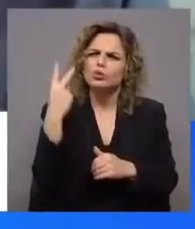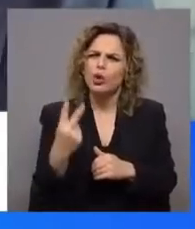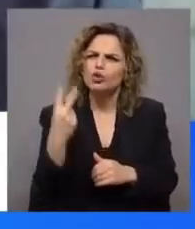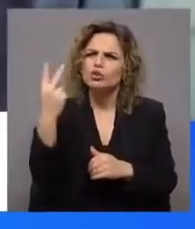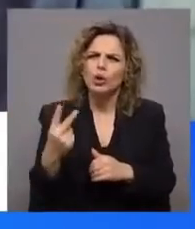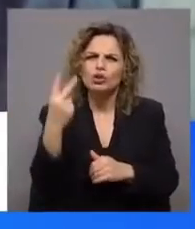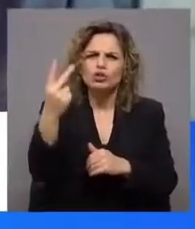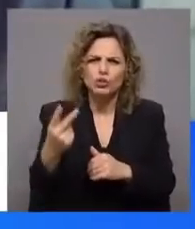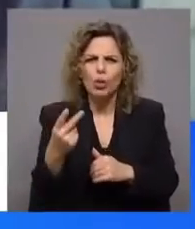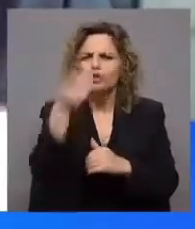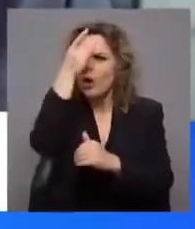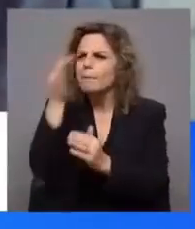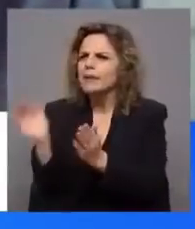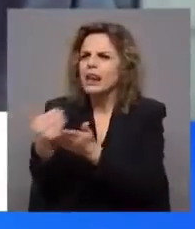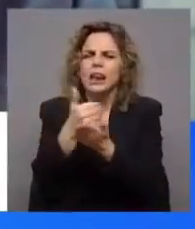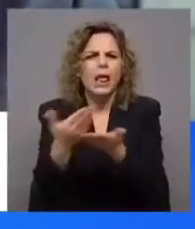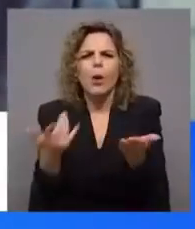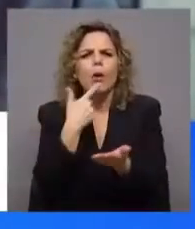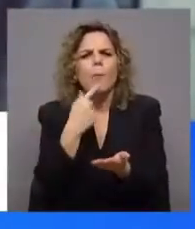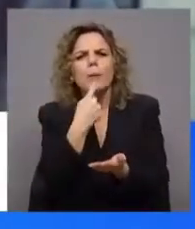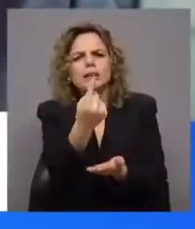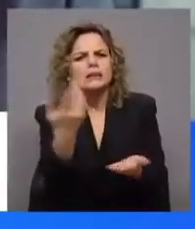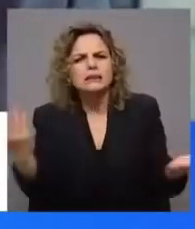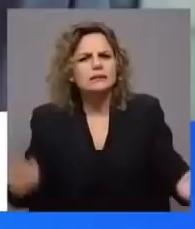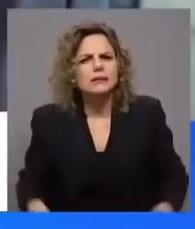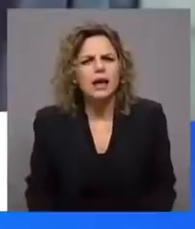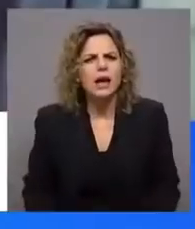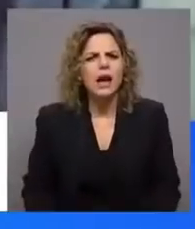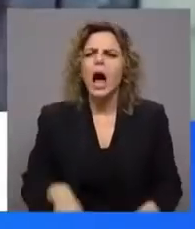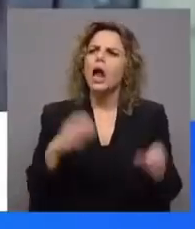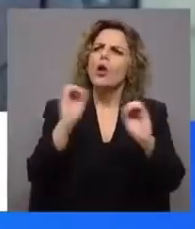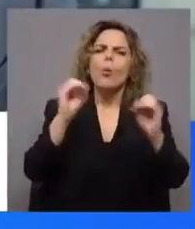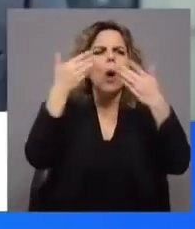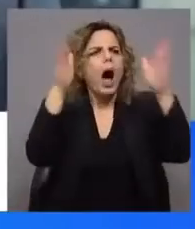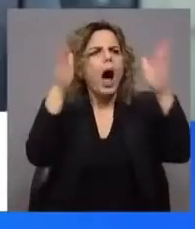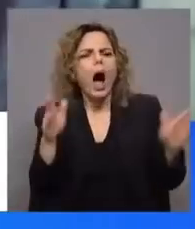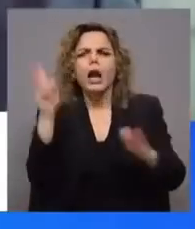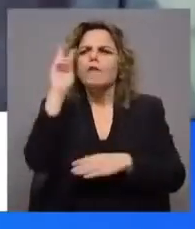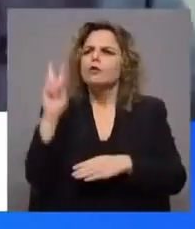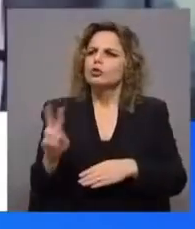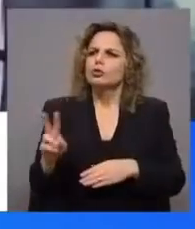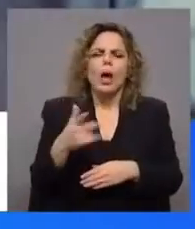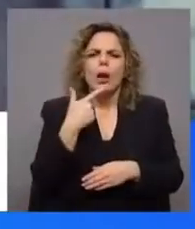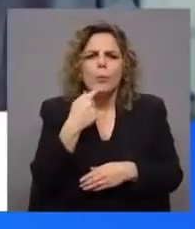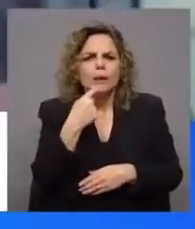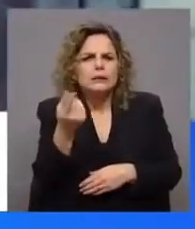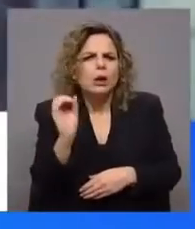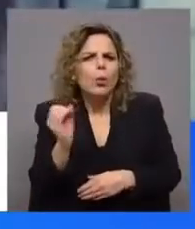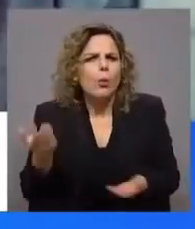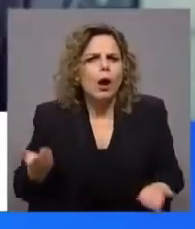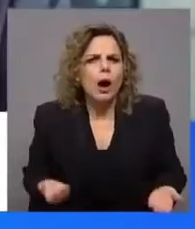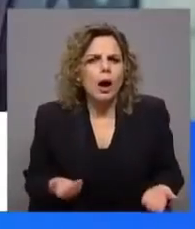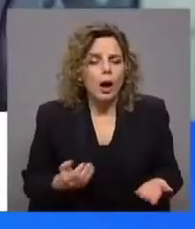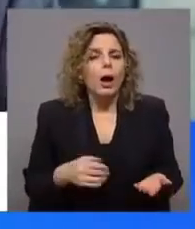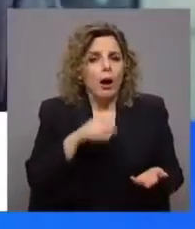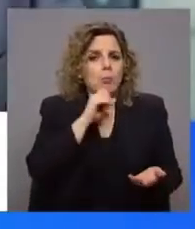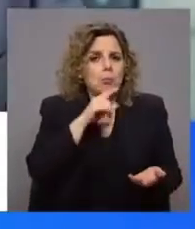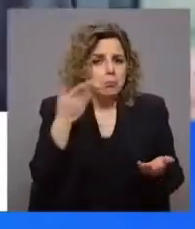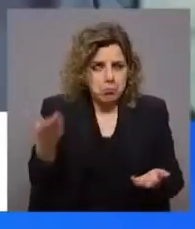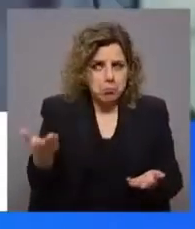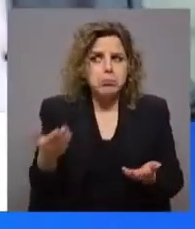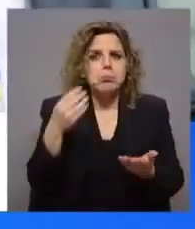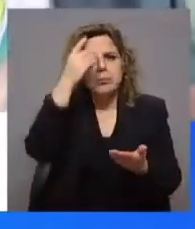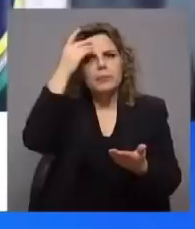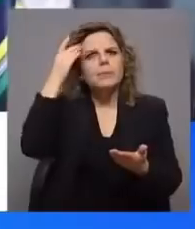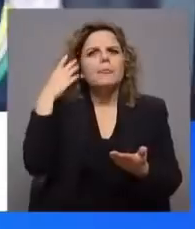Você não pode dizer que não tem democracia na Venezuela. Ou seja, eles podem ter os vícios que eles podem